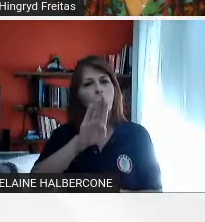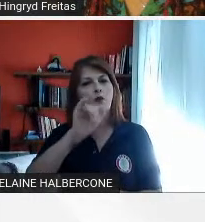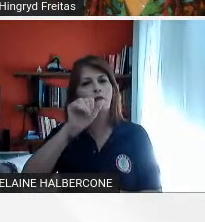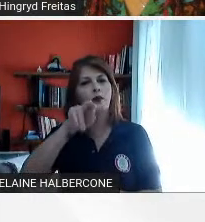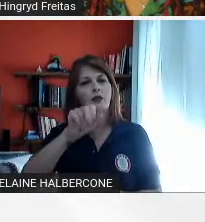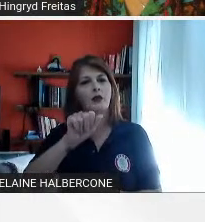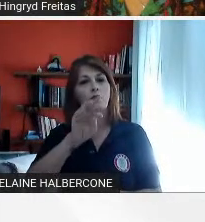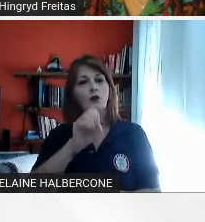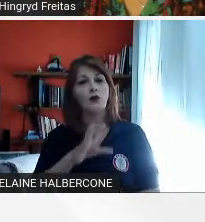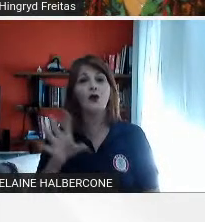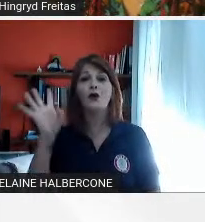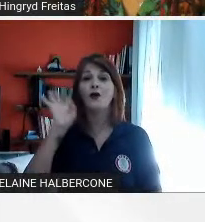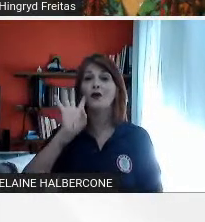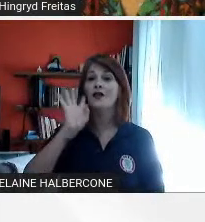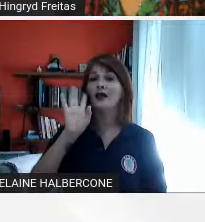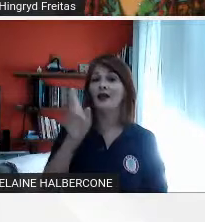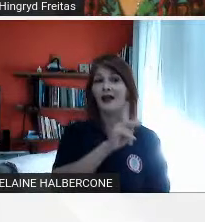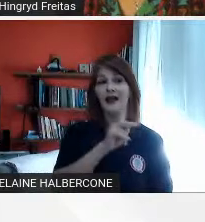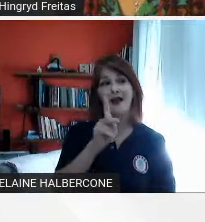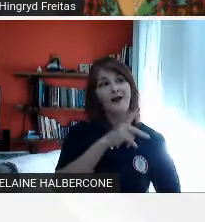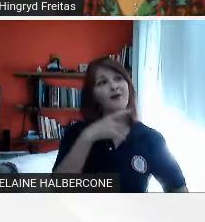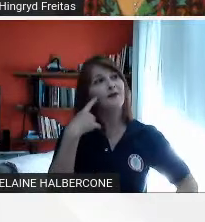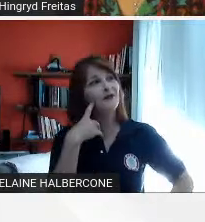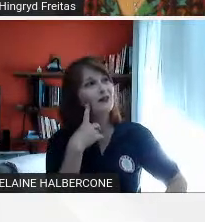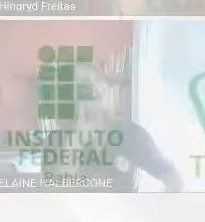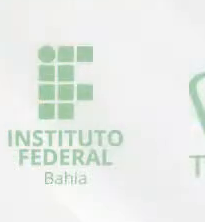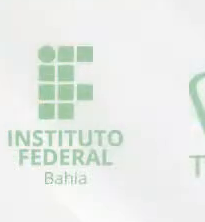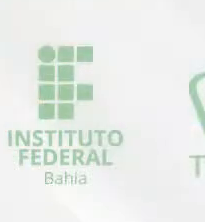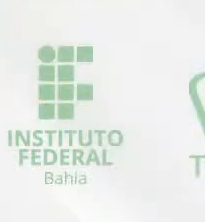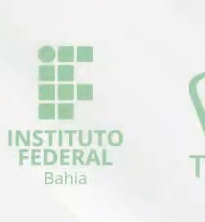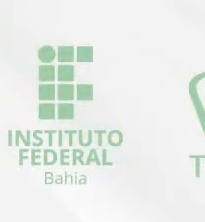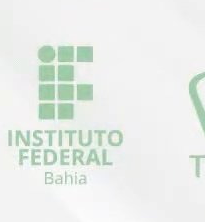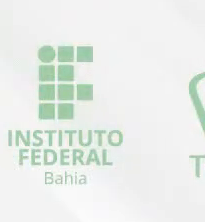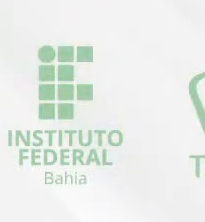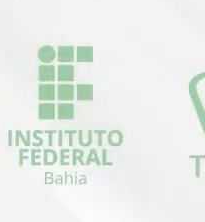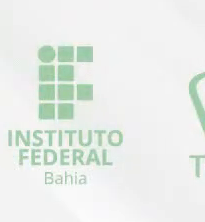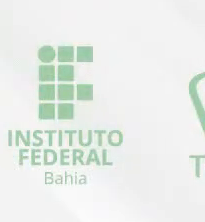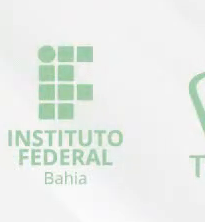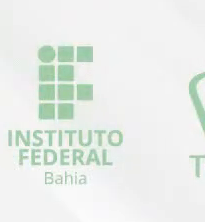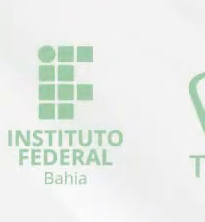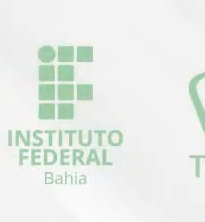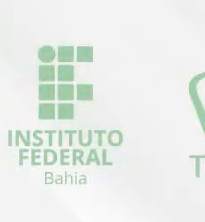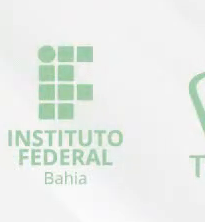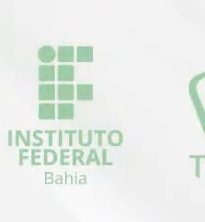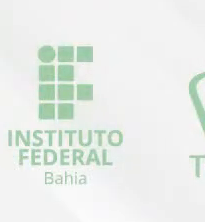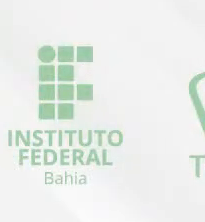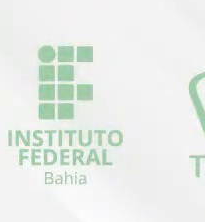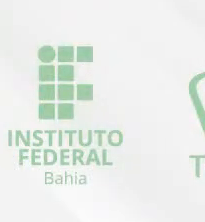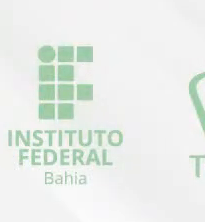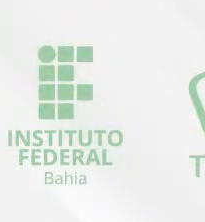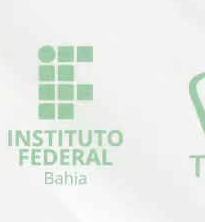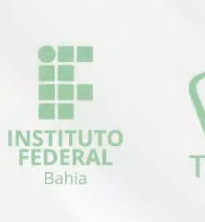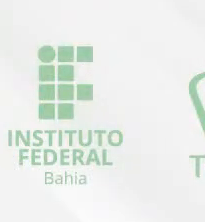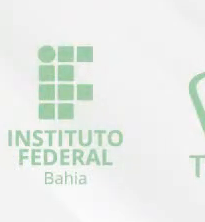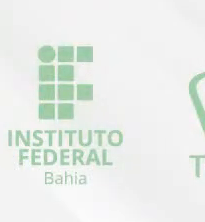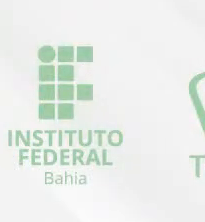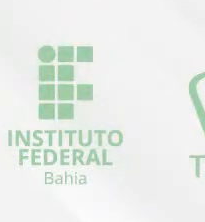Bacana, professor. O senhor está compartilhando alguma coisa? Porque